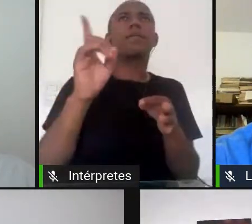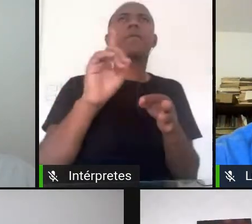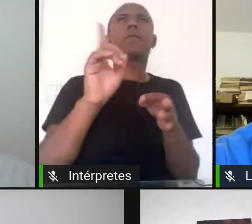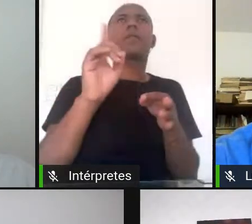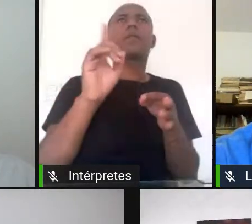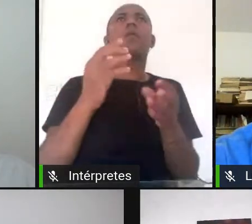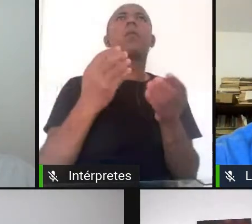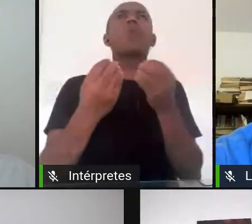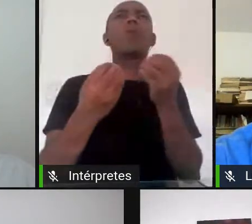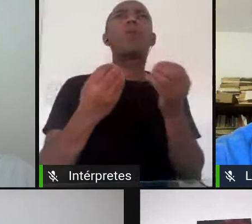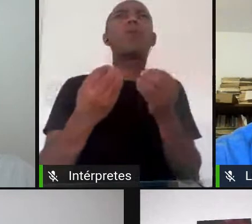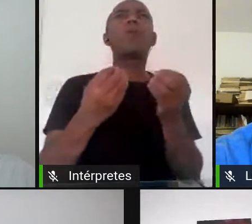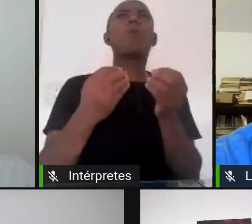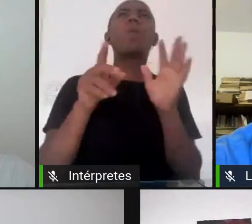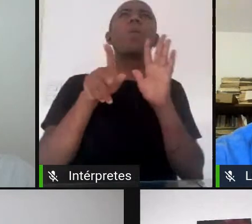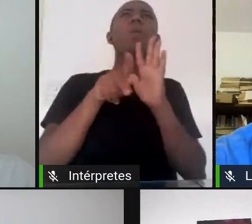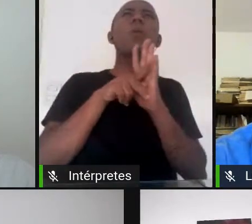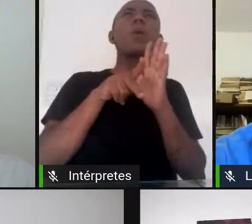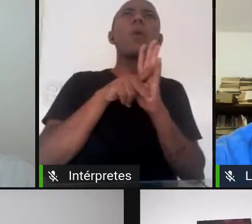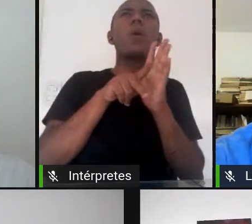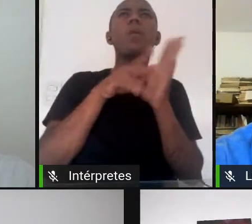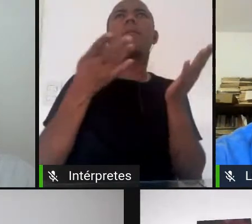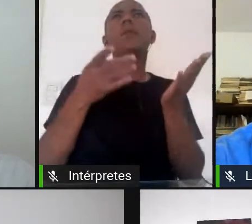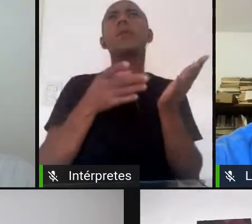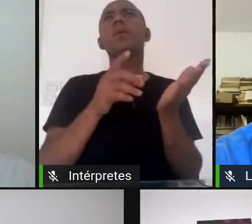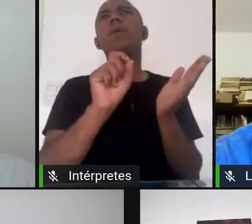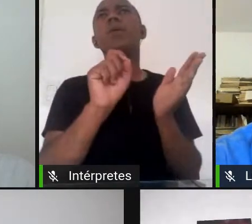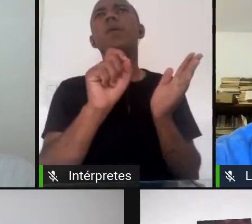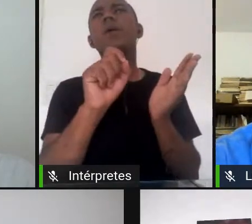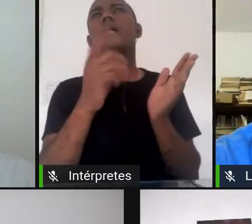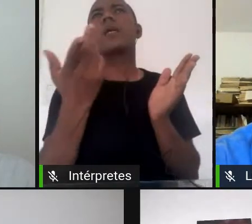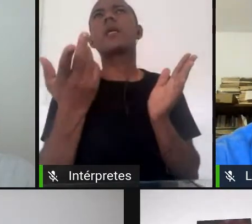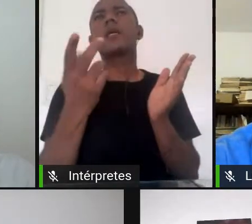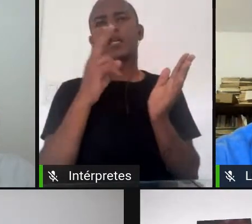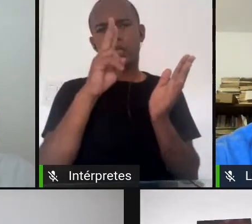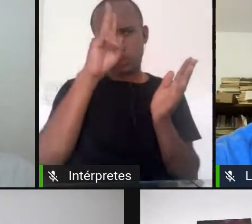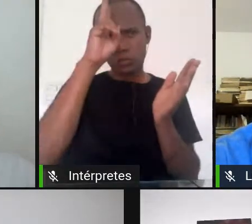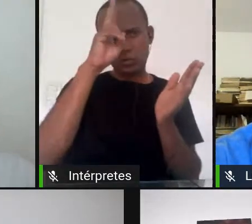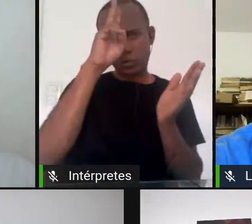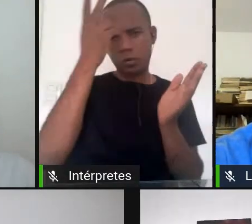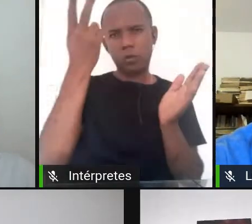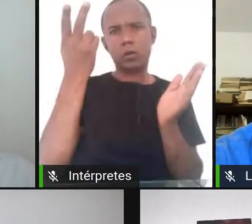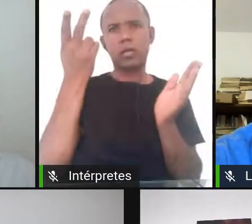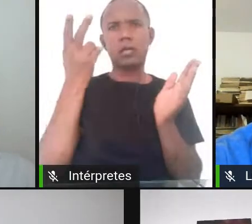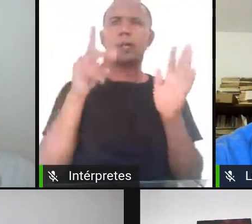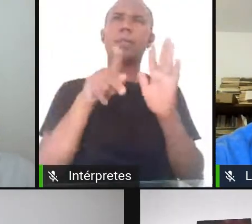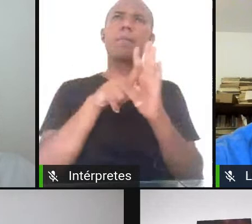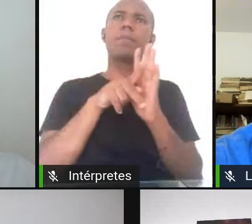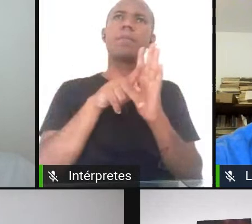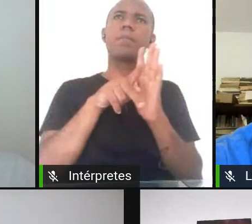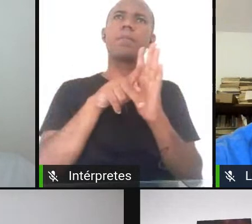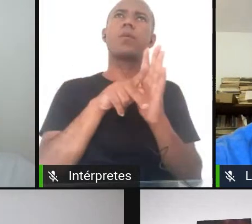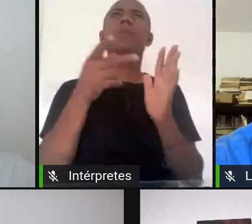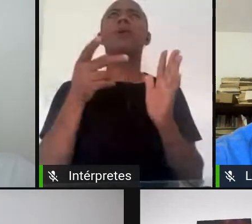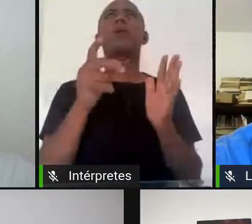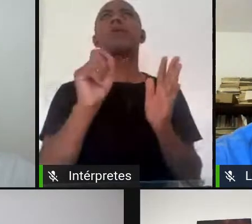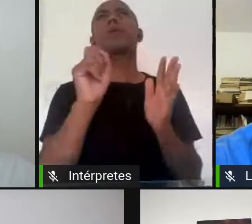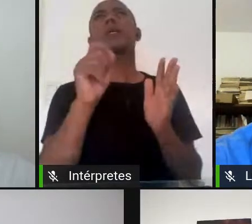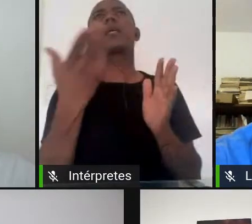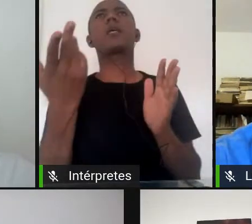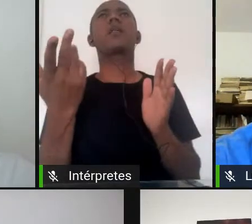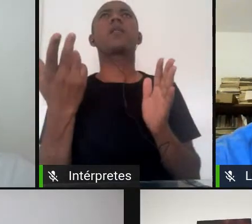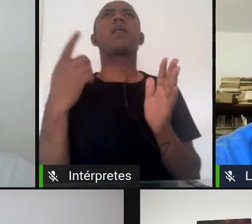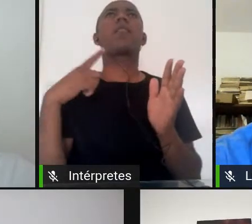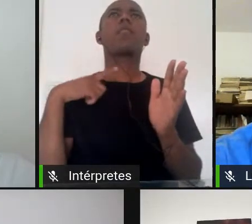que esta história representa nesse grande puzzle que é a literatura moçambicana, sei que isso é a literatura moçambicana, não é? Eu